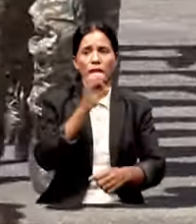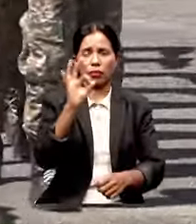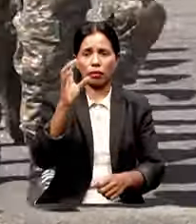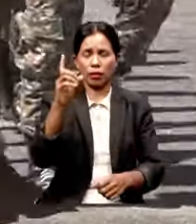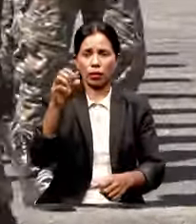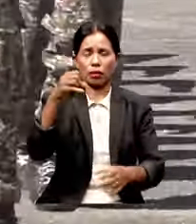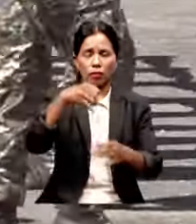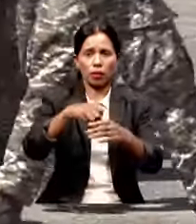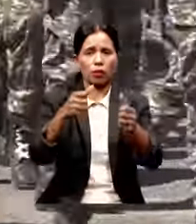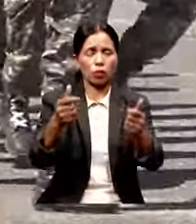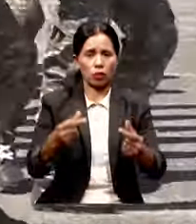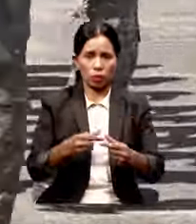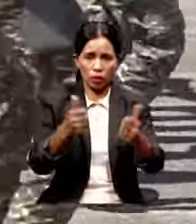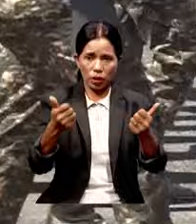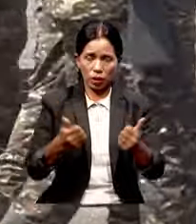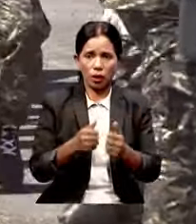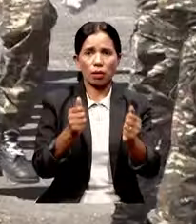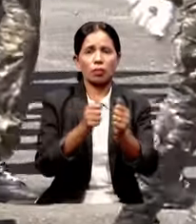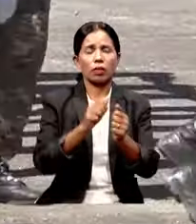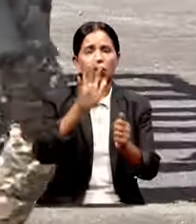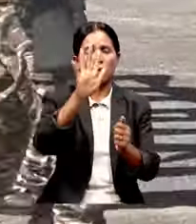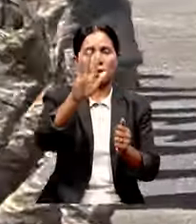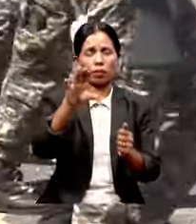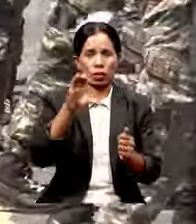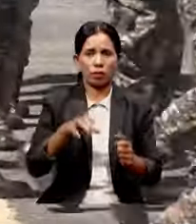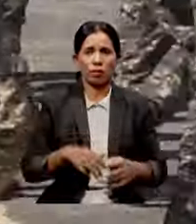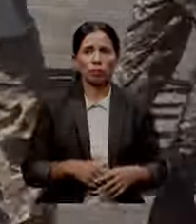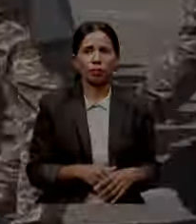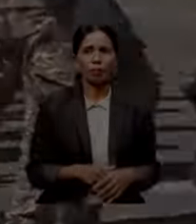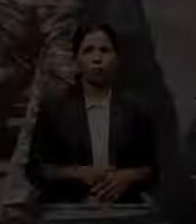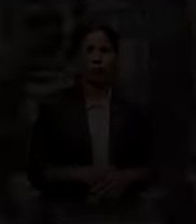arte marcial no arte ritual hamutuk atus lima resen. Agustino da Costa, ZMN.